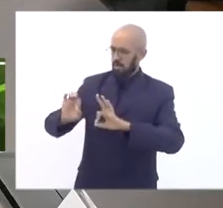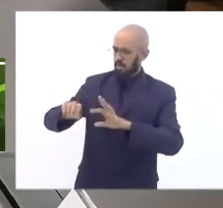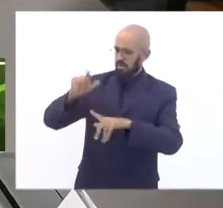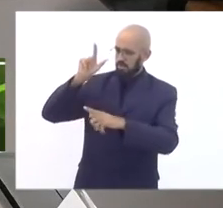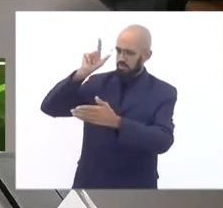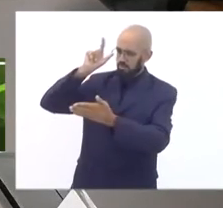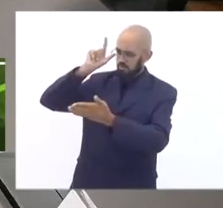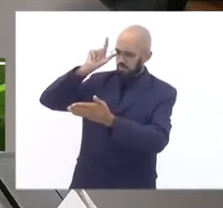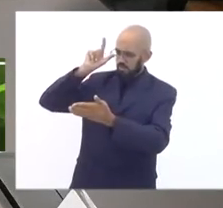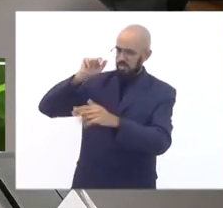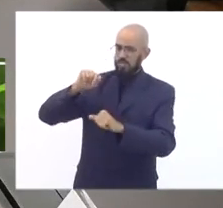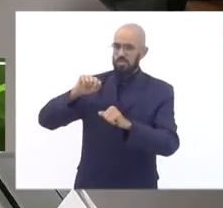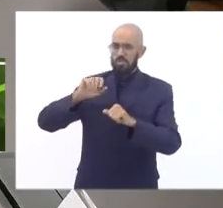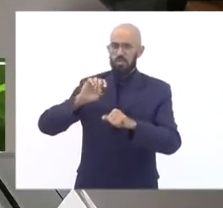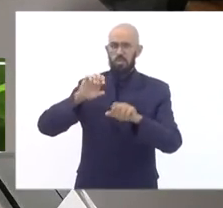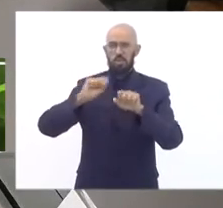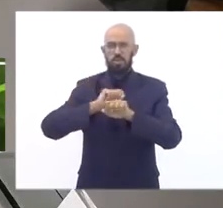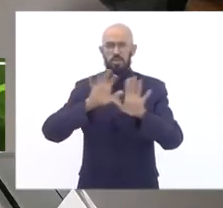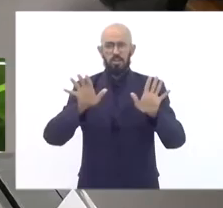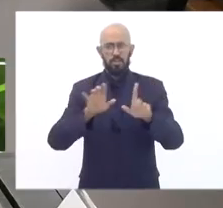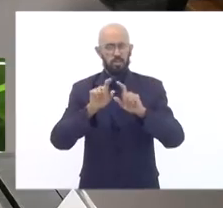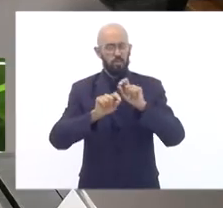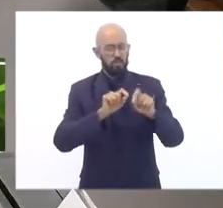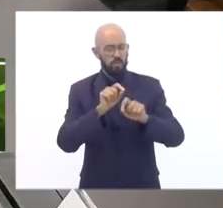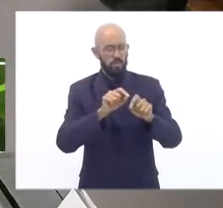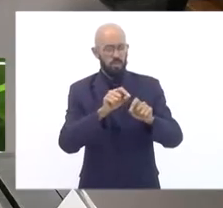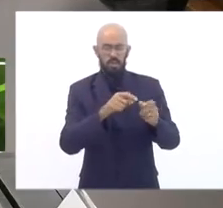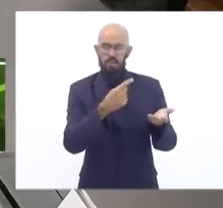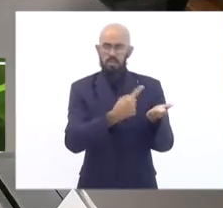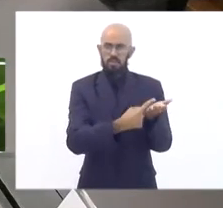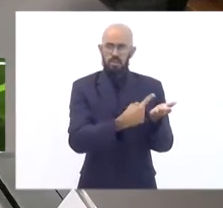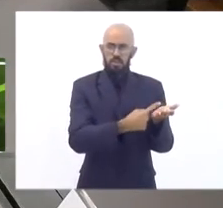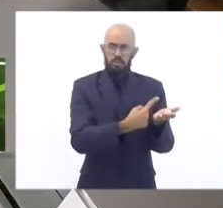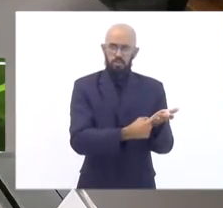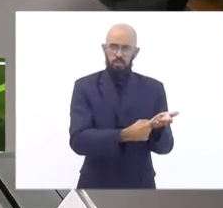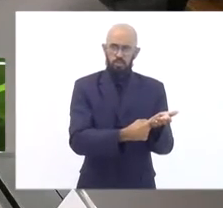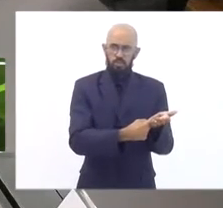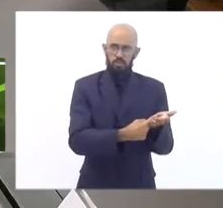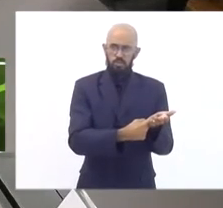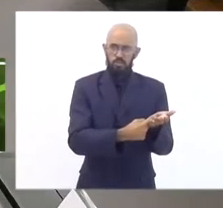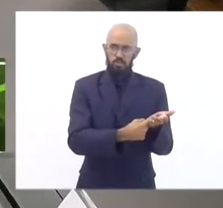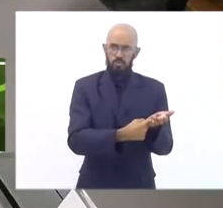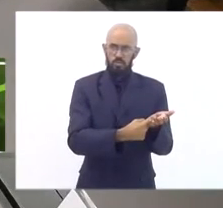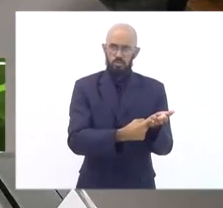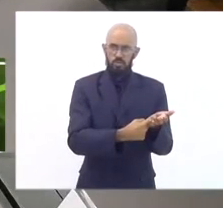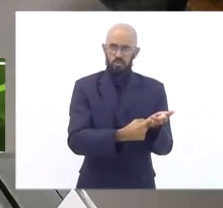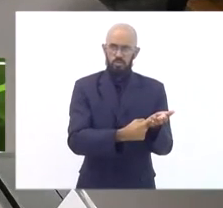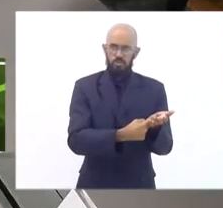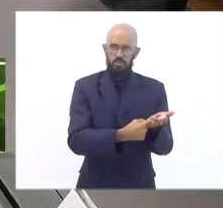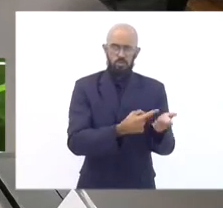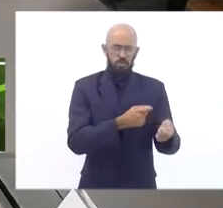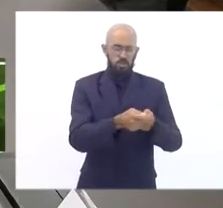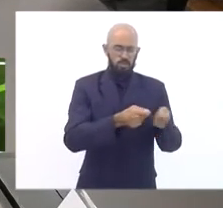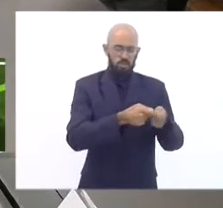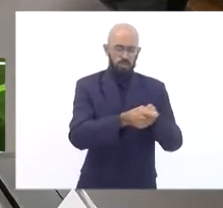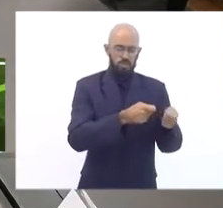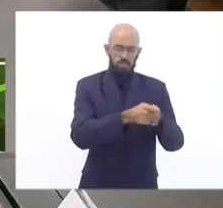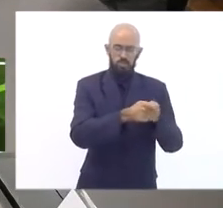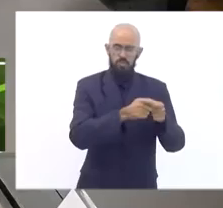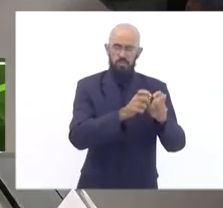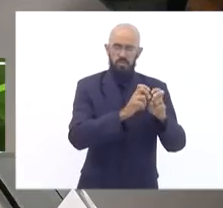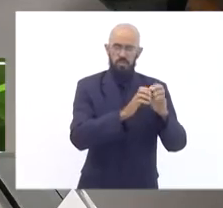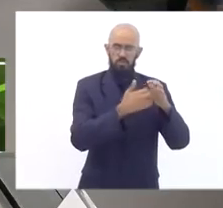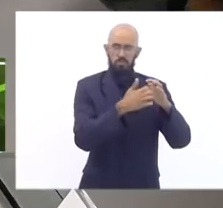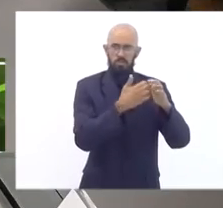Pô, não, senhor. É só para esclarecer que, na verdade, as tratativas só de negociação com a Supervia,